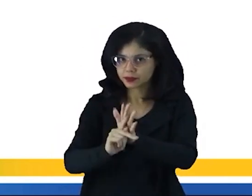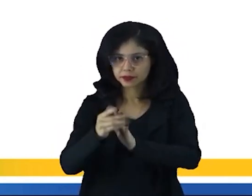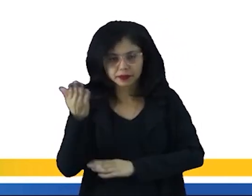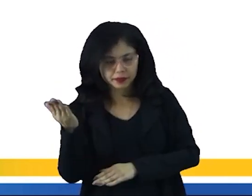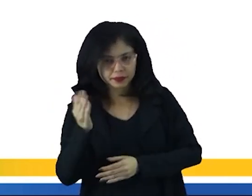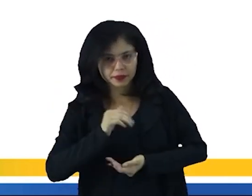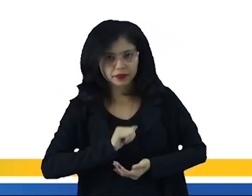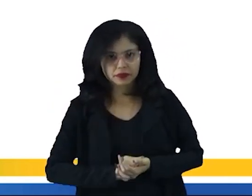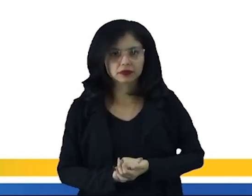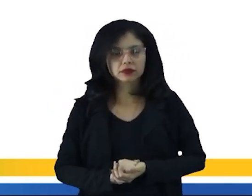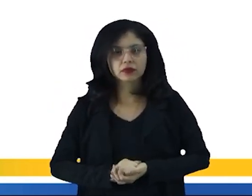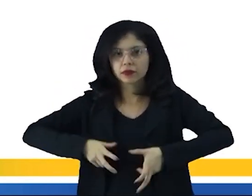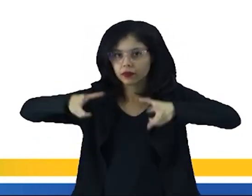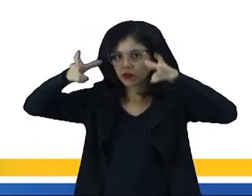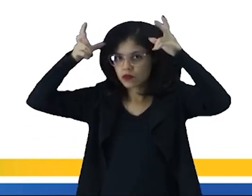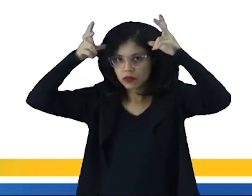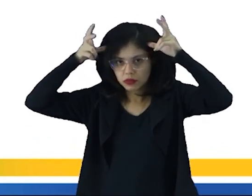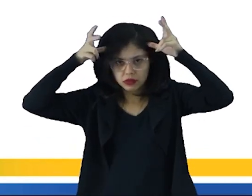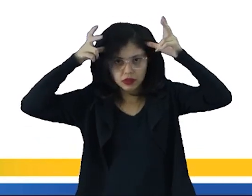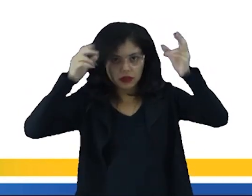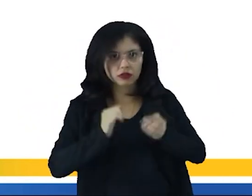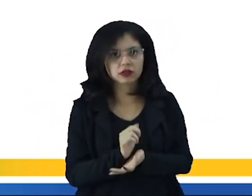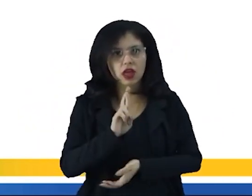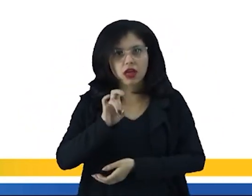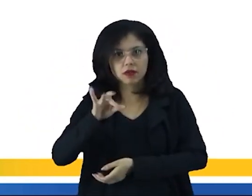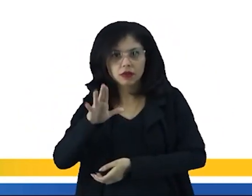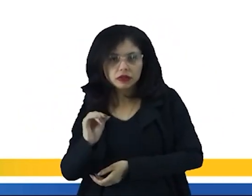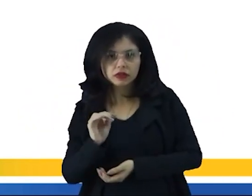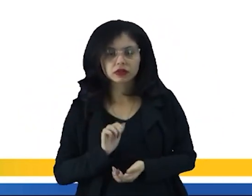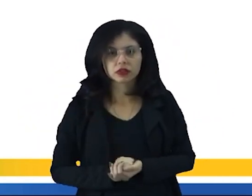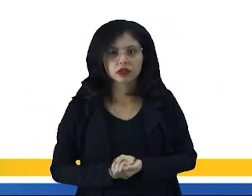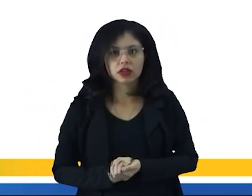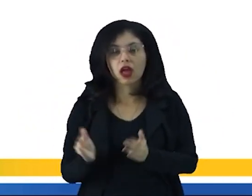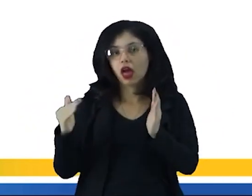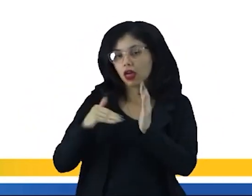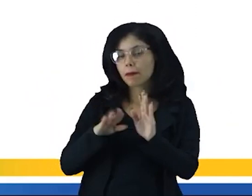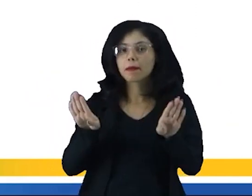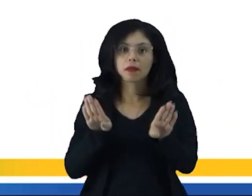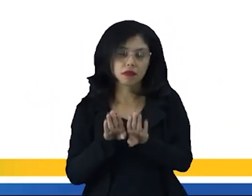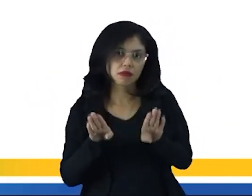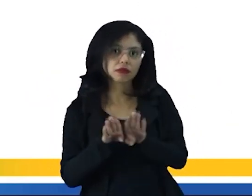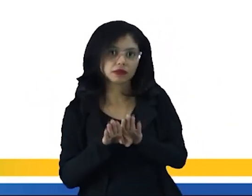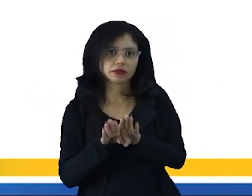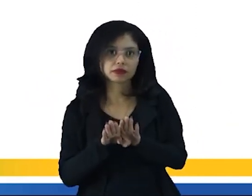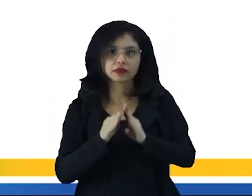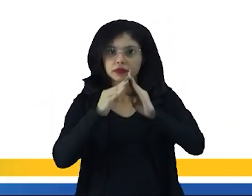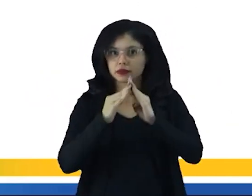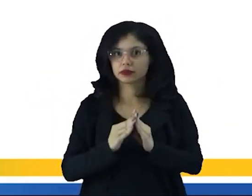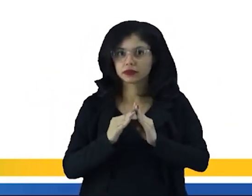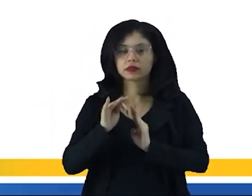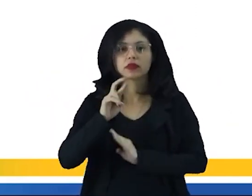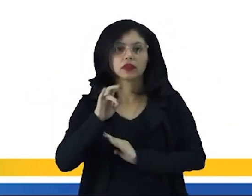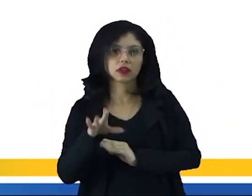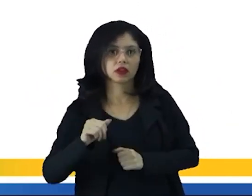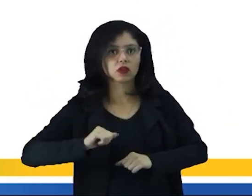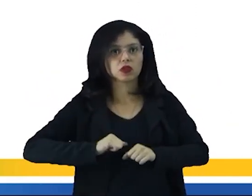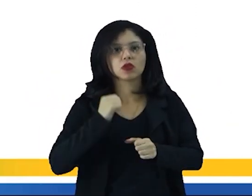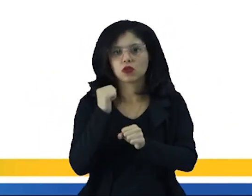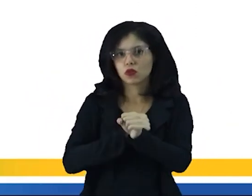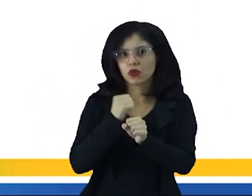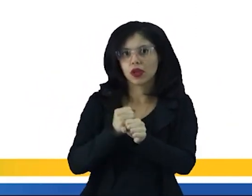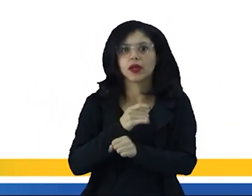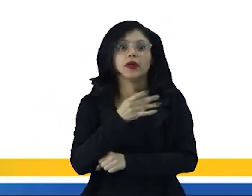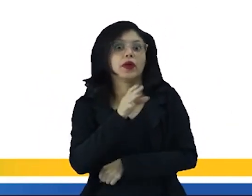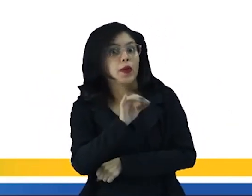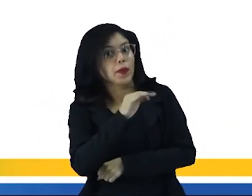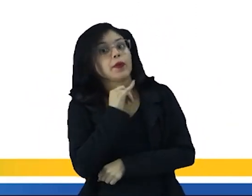bioma. Então as renas, os arminhos, lemíngues, há também os animais residentes que vivem na tundra o ano inteiro, como os ursos,